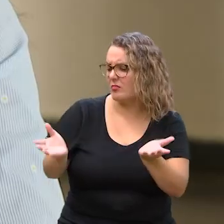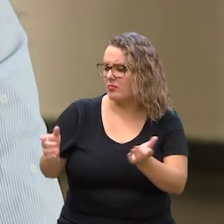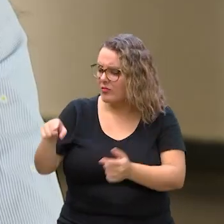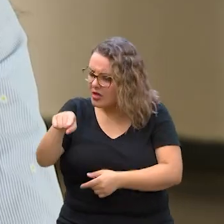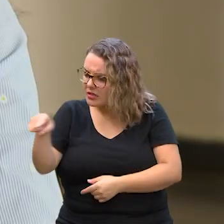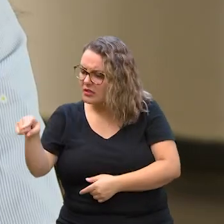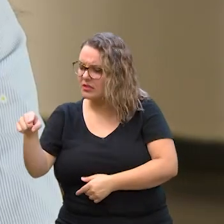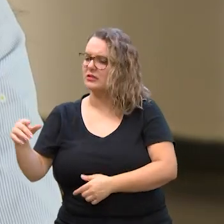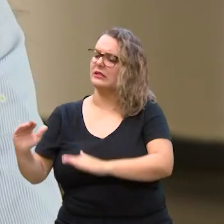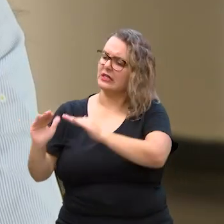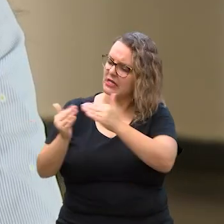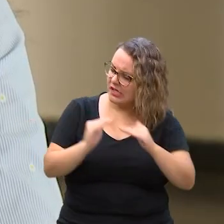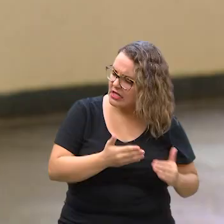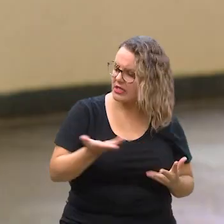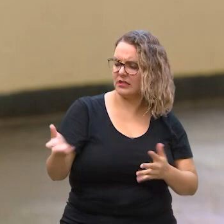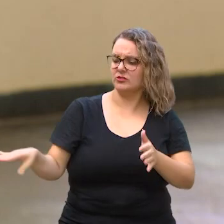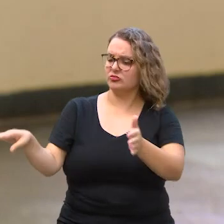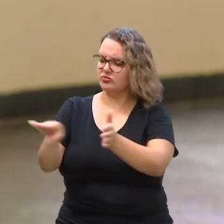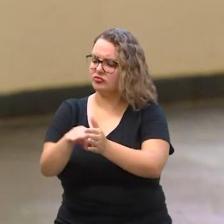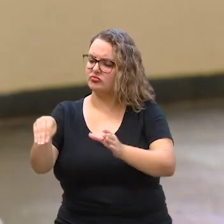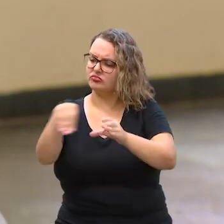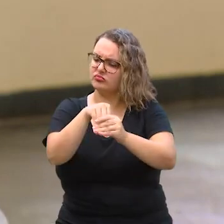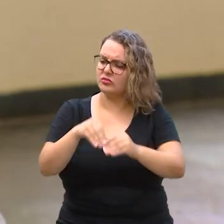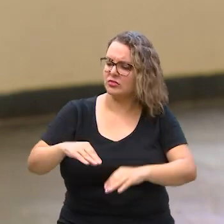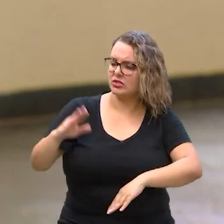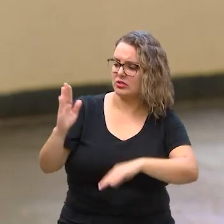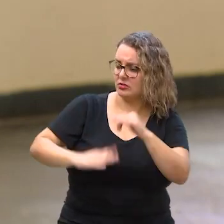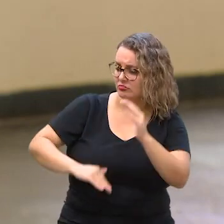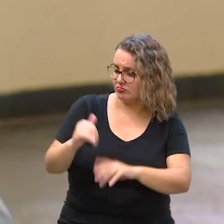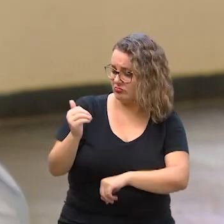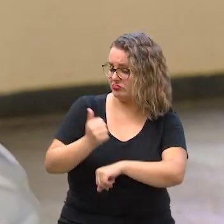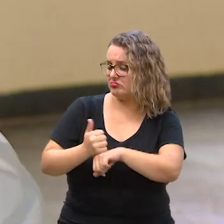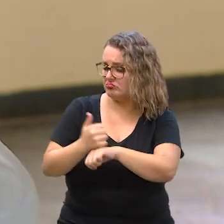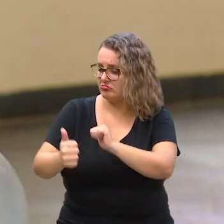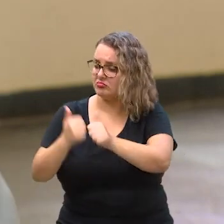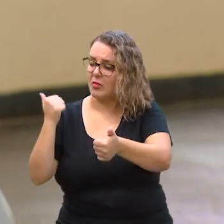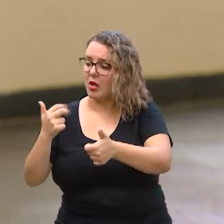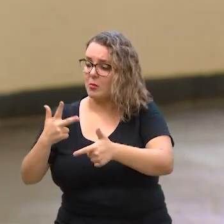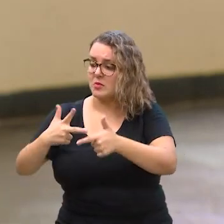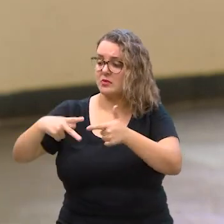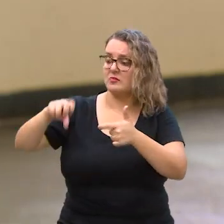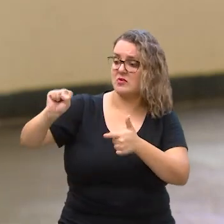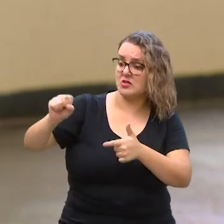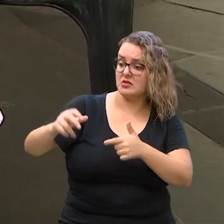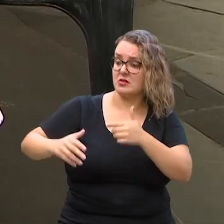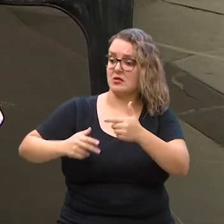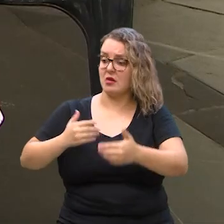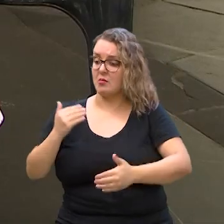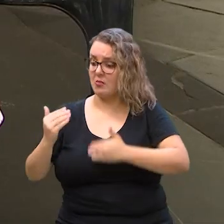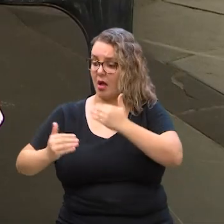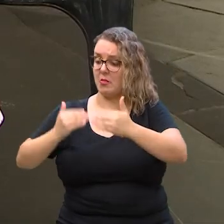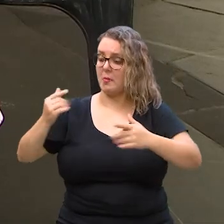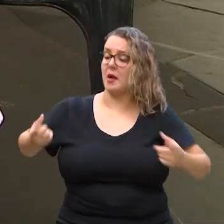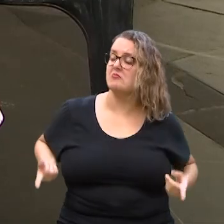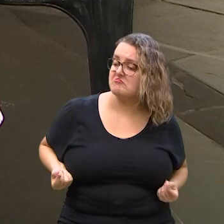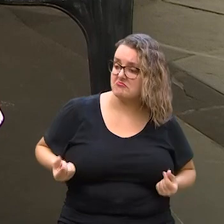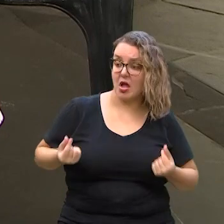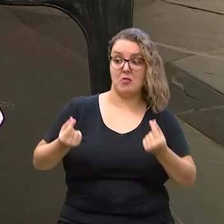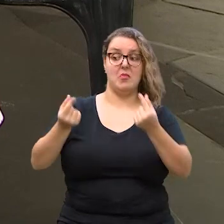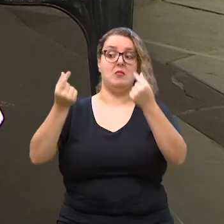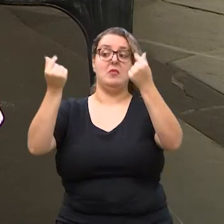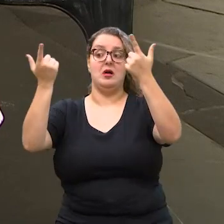da comunidade, entra no esporte, começa a ganhar prêmio, começa a vencer torneios, começa a ganhar